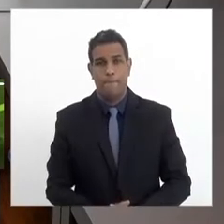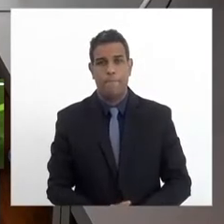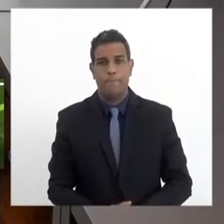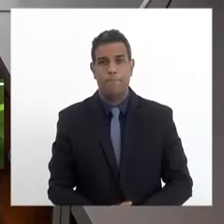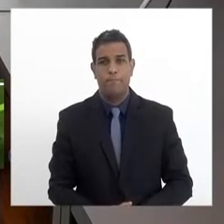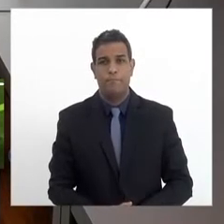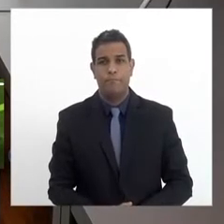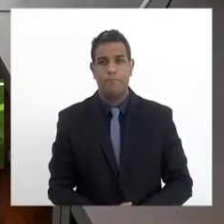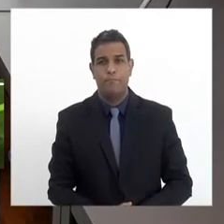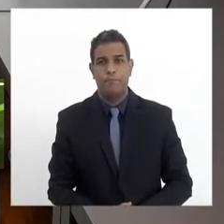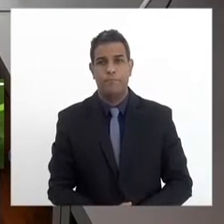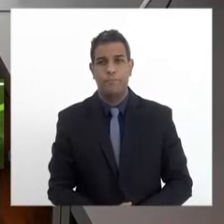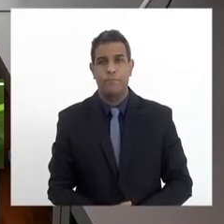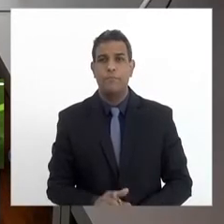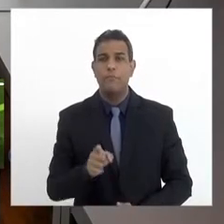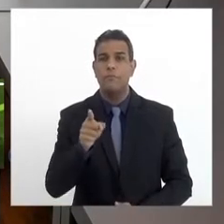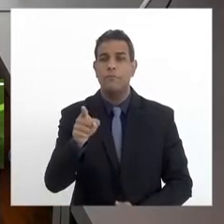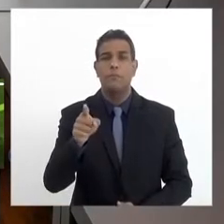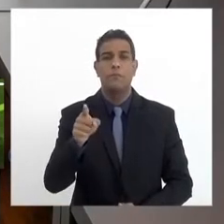Deputado Márcio Pacheco.